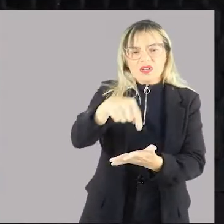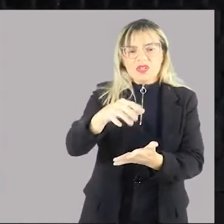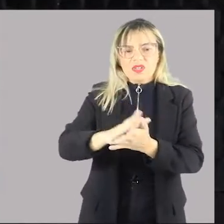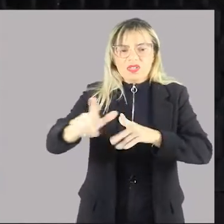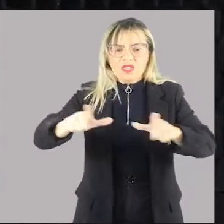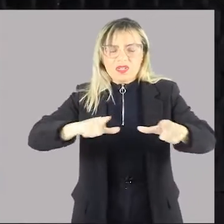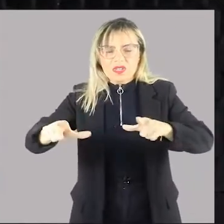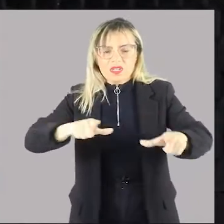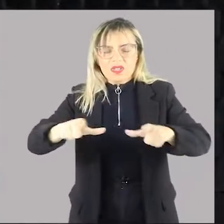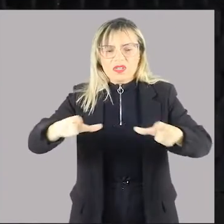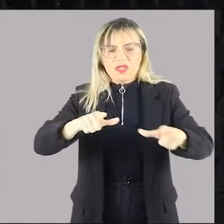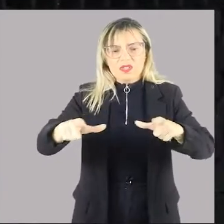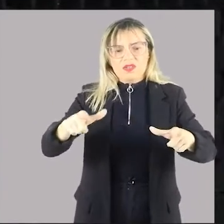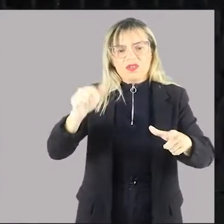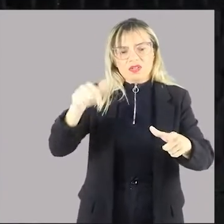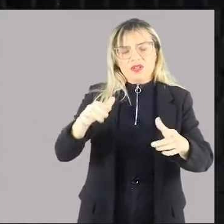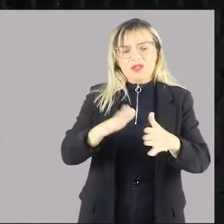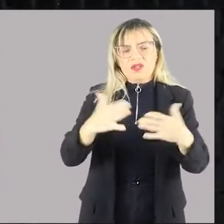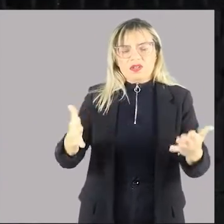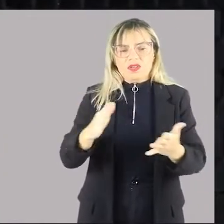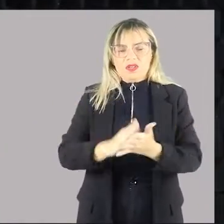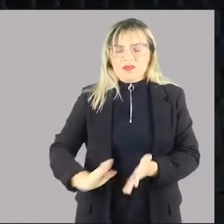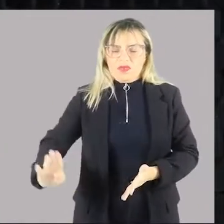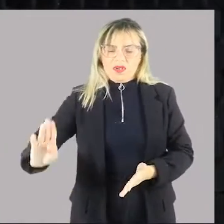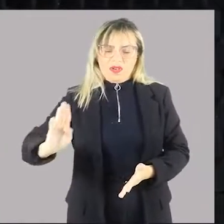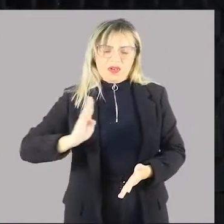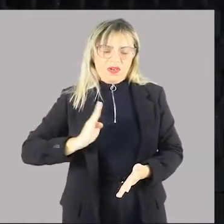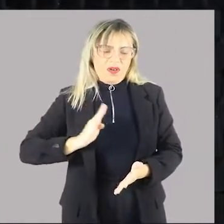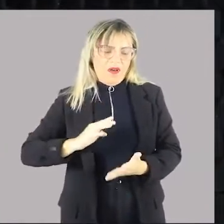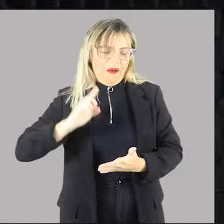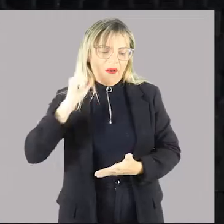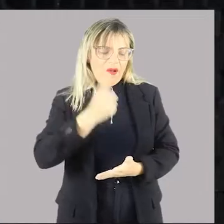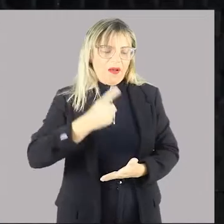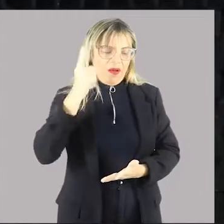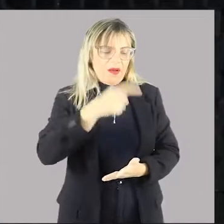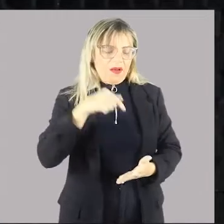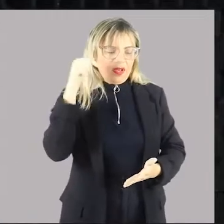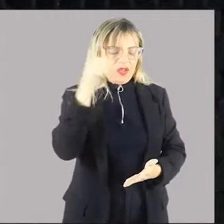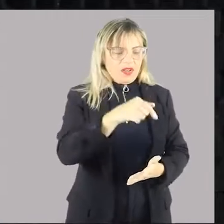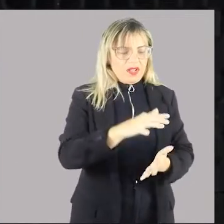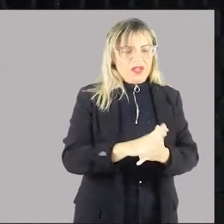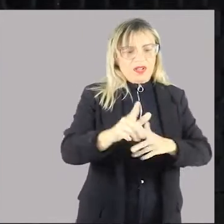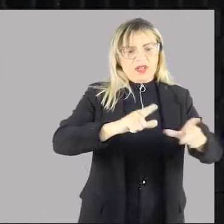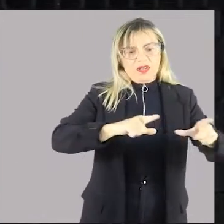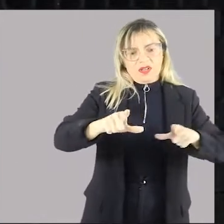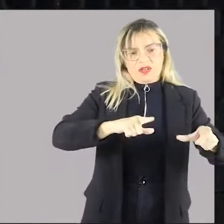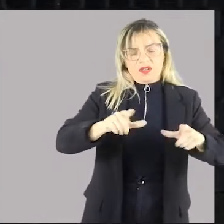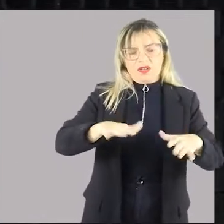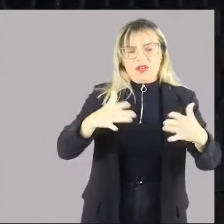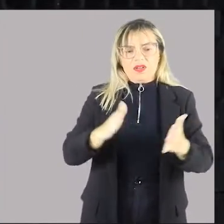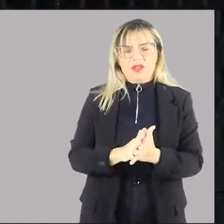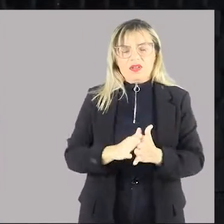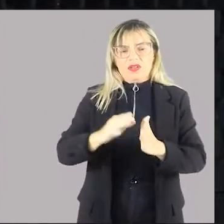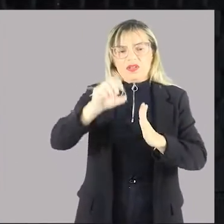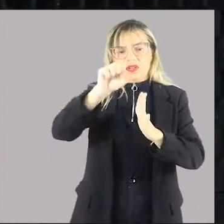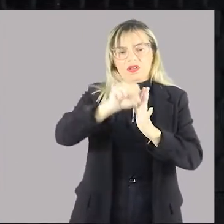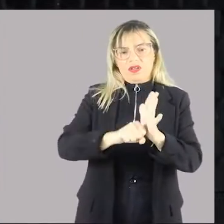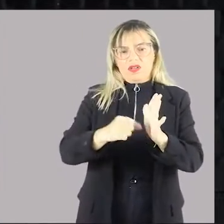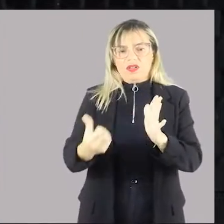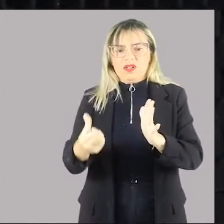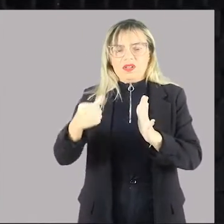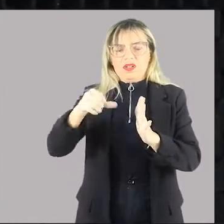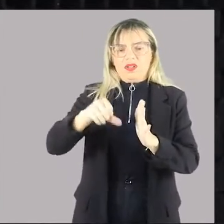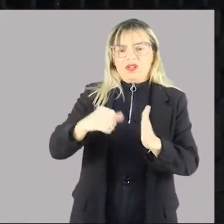industrial. A classe trabalhadora, ela é explorada, a classe operária, Marx pensando lá no século XIX, ela